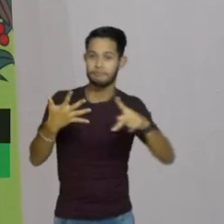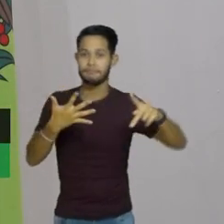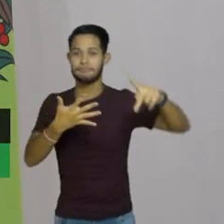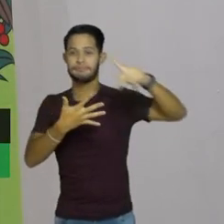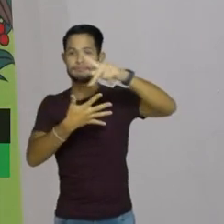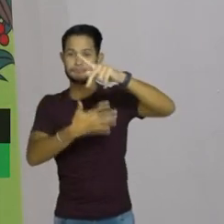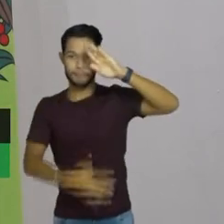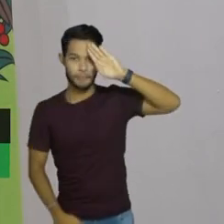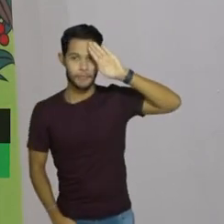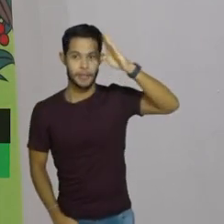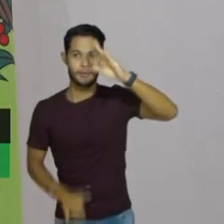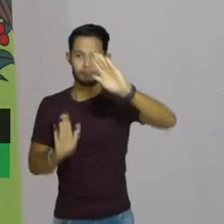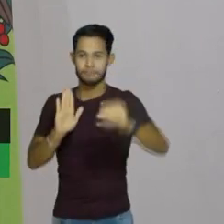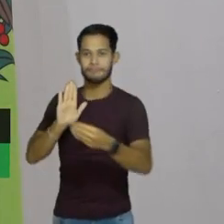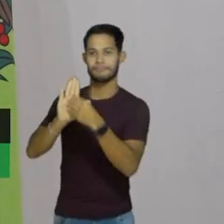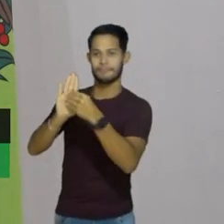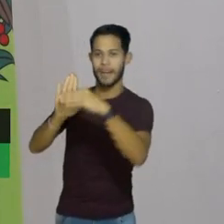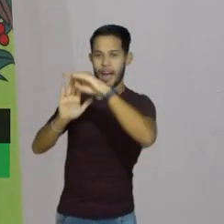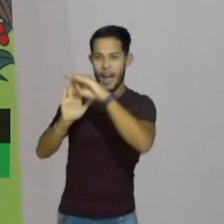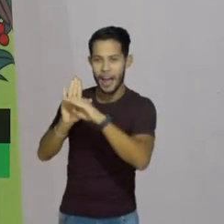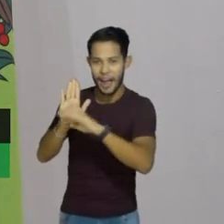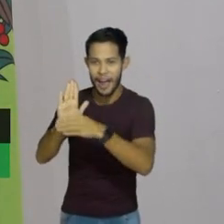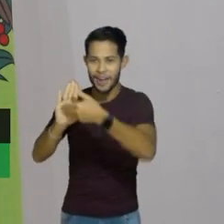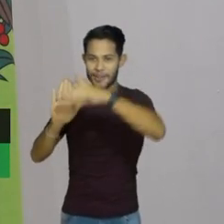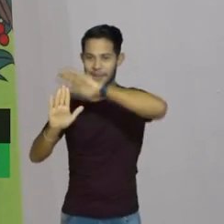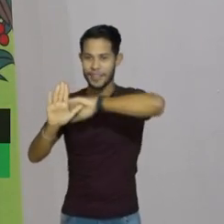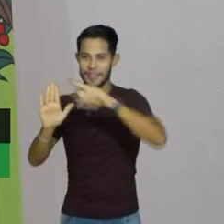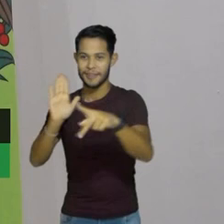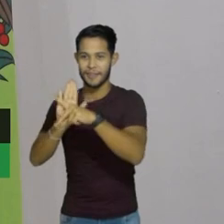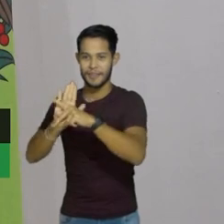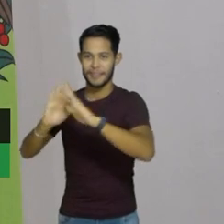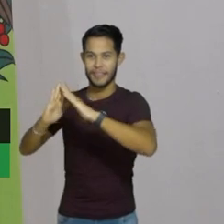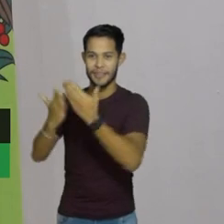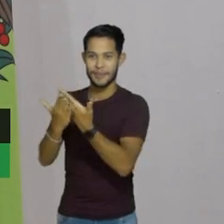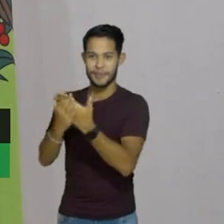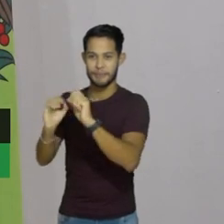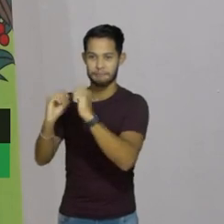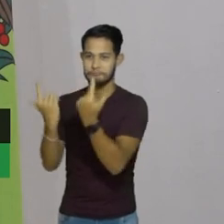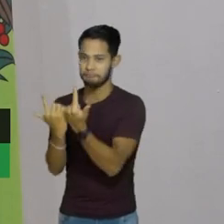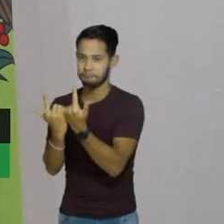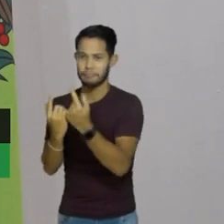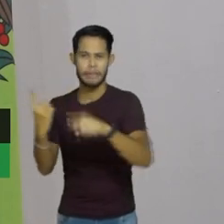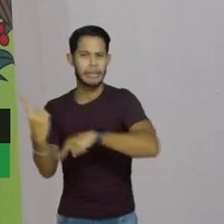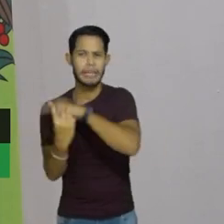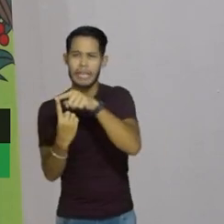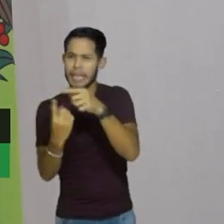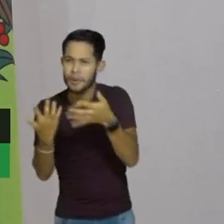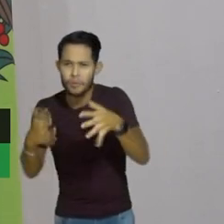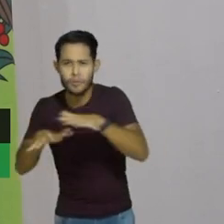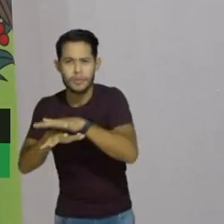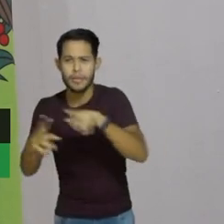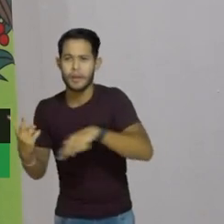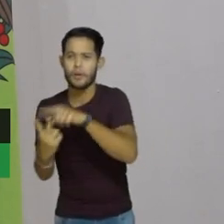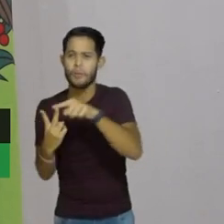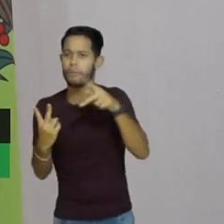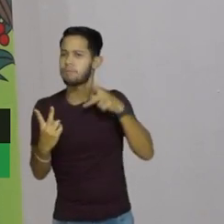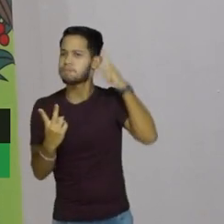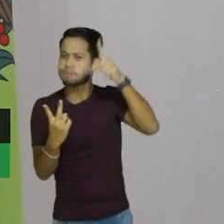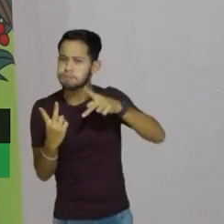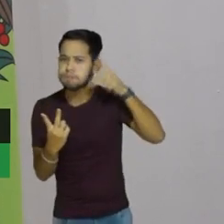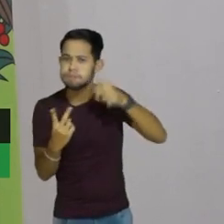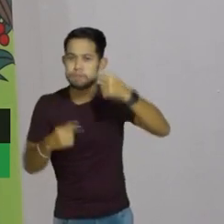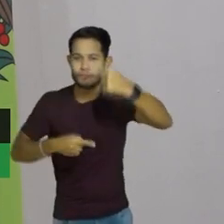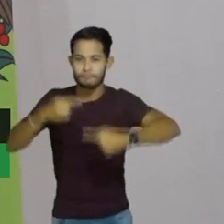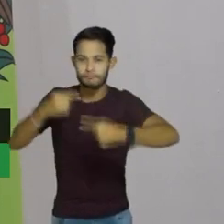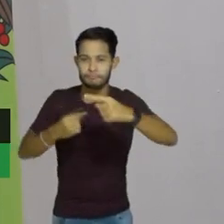tenha como agenda central e prioritária. Nos eventos de inclusão, políticas públicas, qualificação profissional, outro dado que é